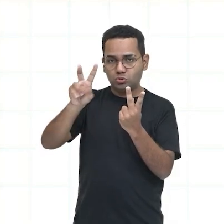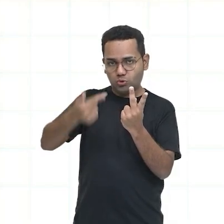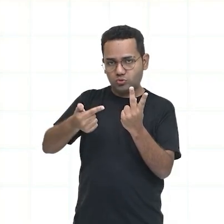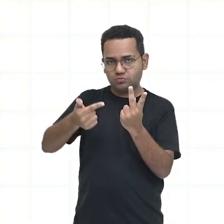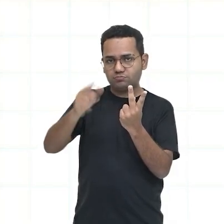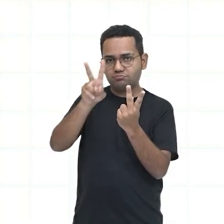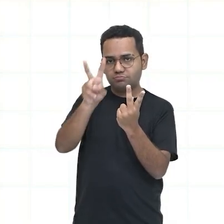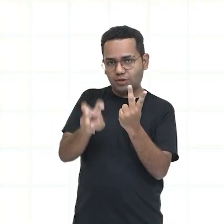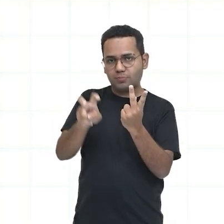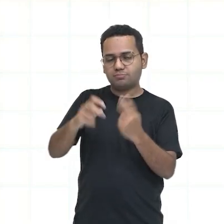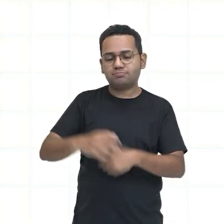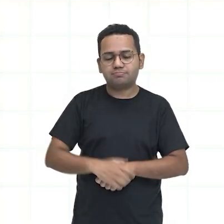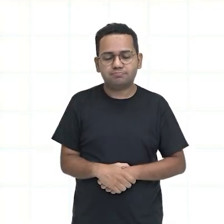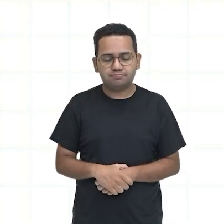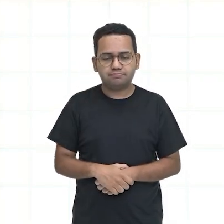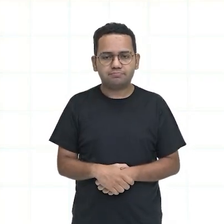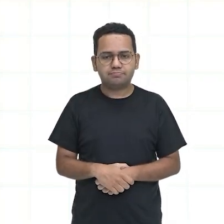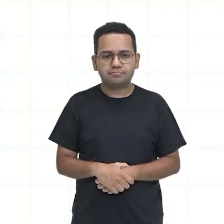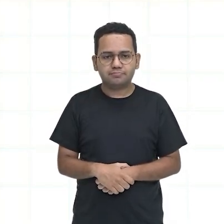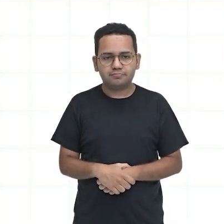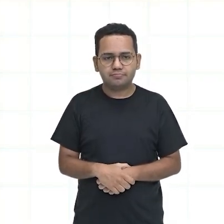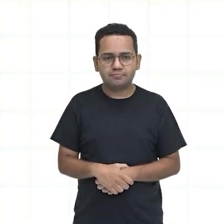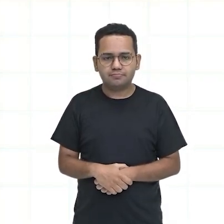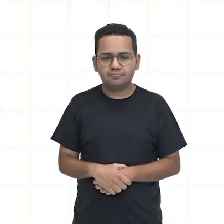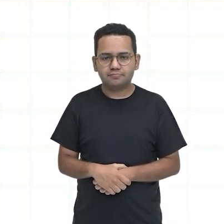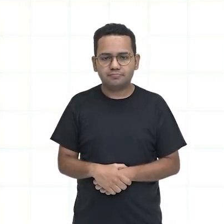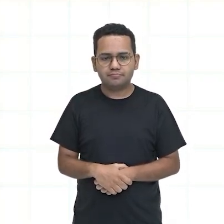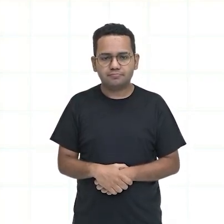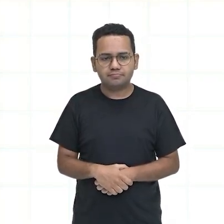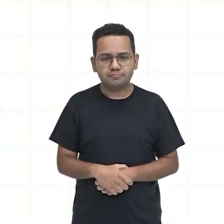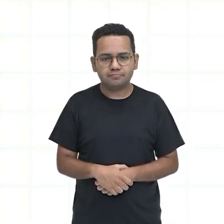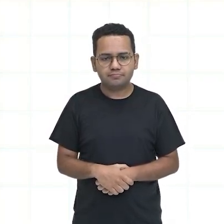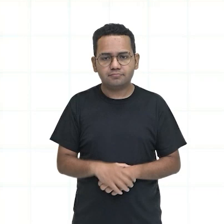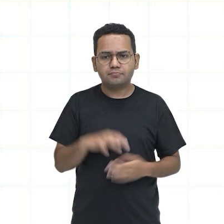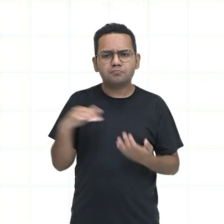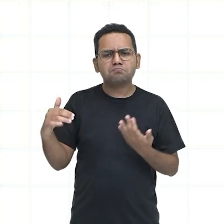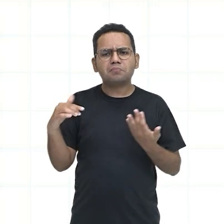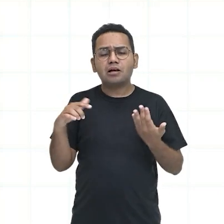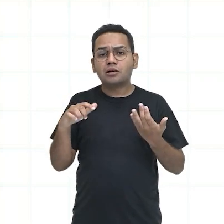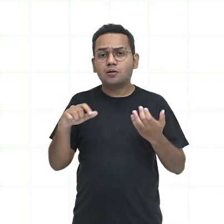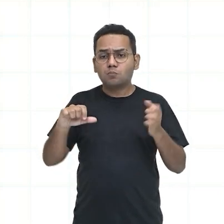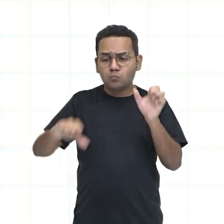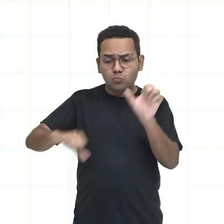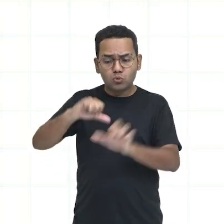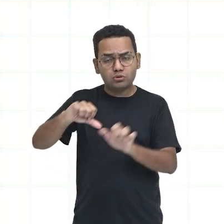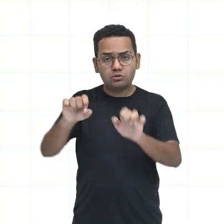Condicional do tipo 2, então, também é uma condicional, claro, mas ele muda a estrutura, tá?